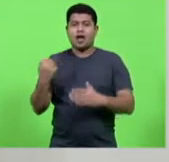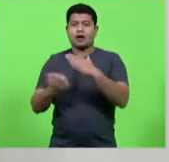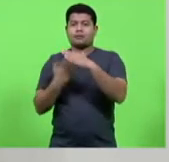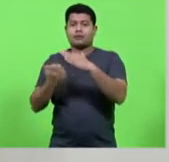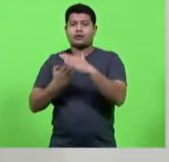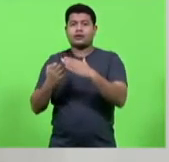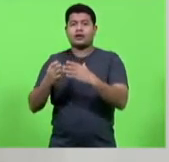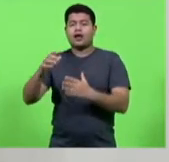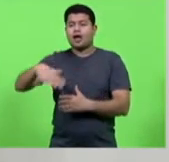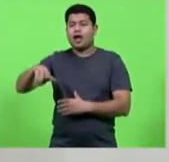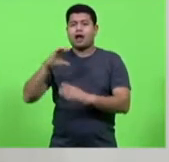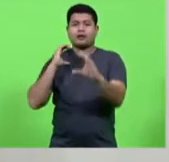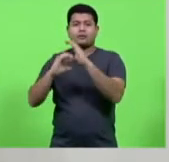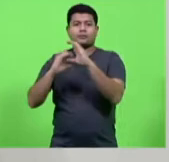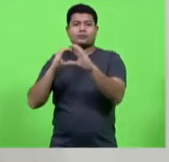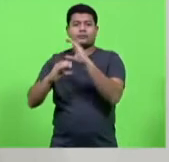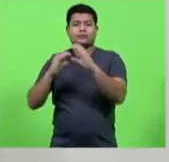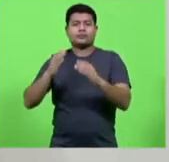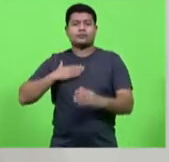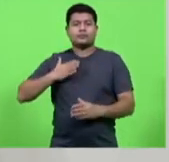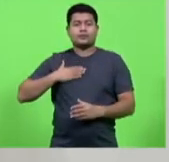meu município, né? Que ele que